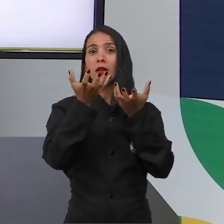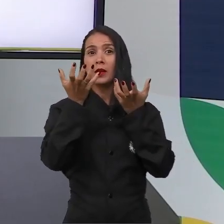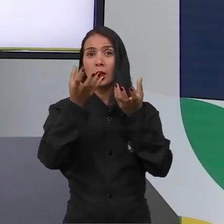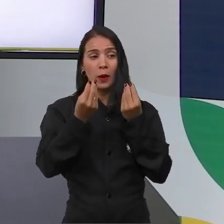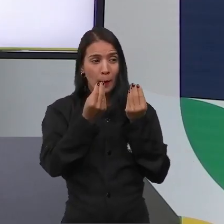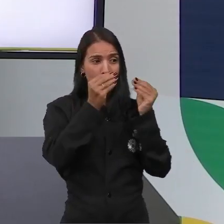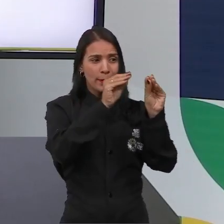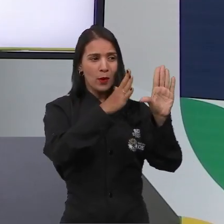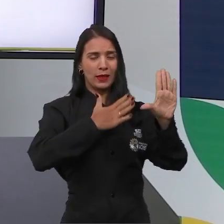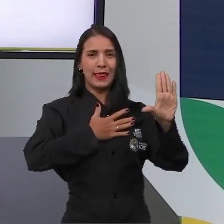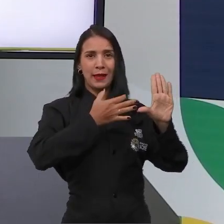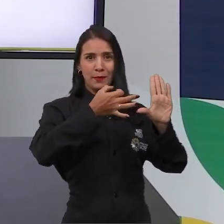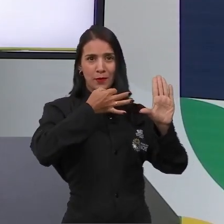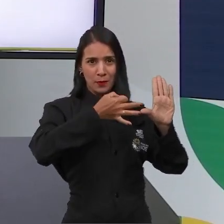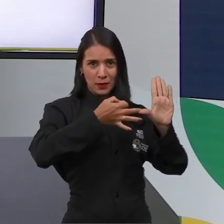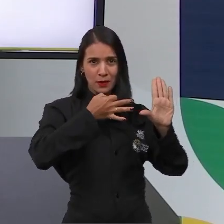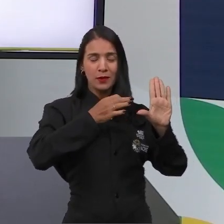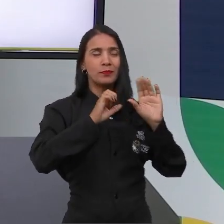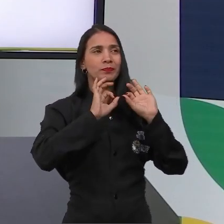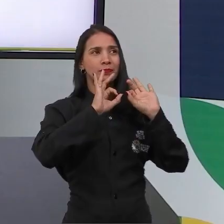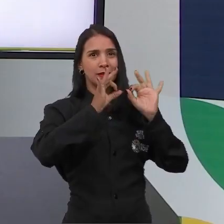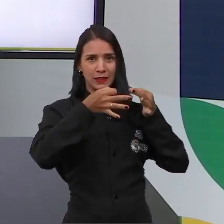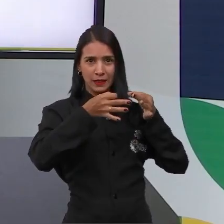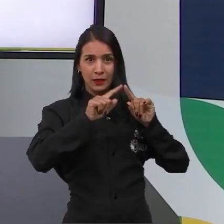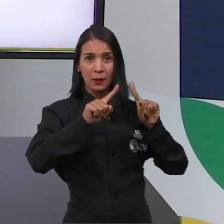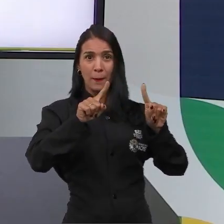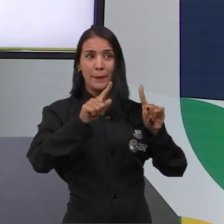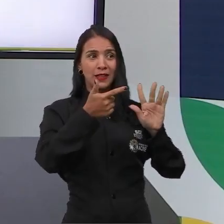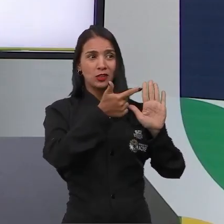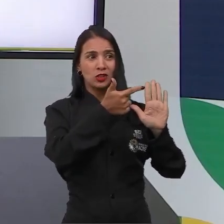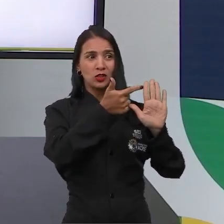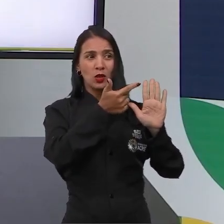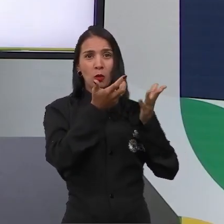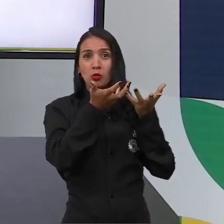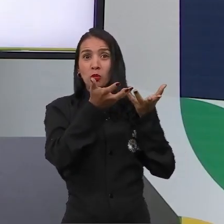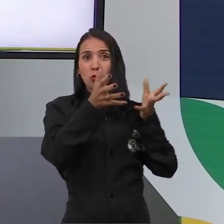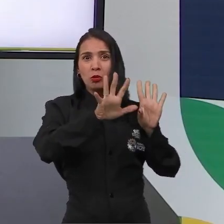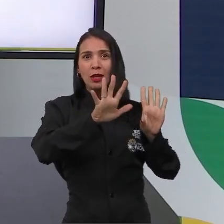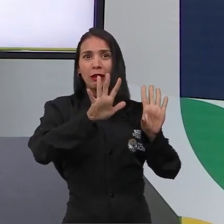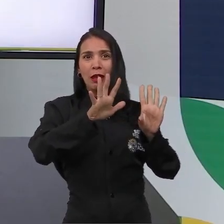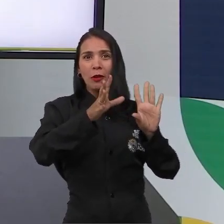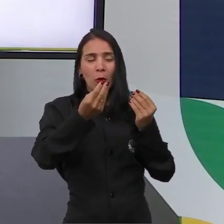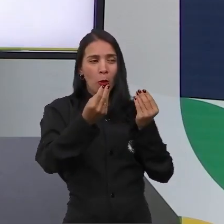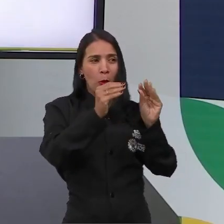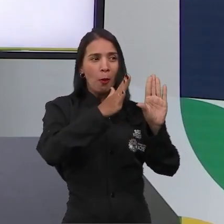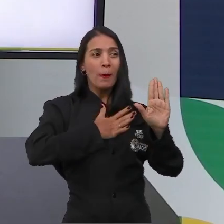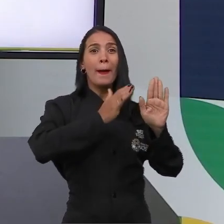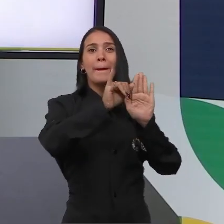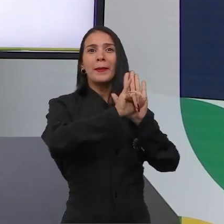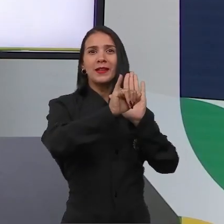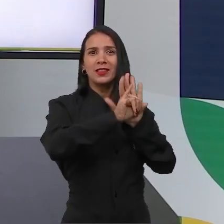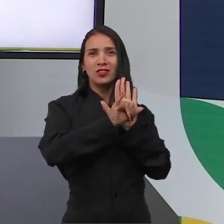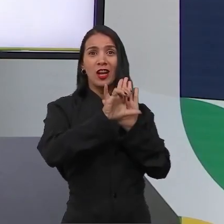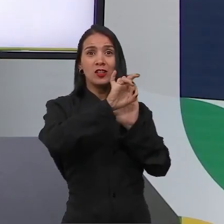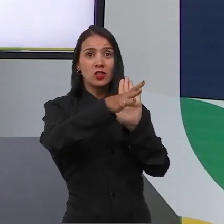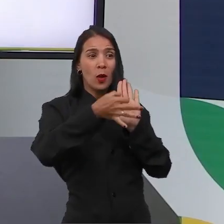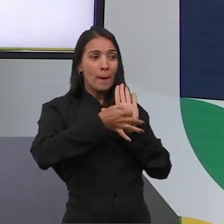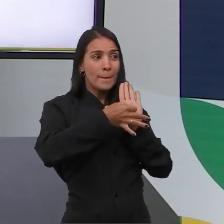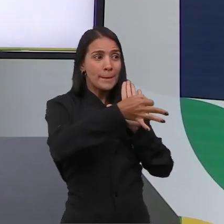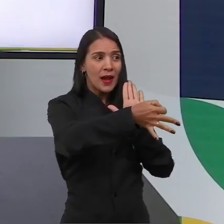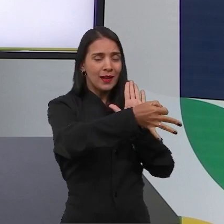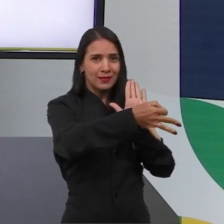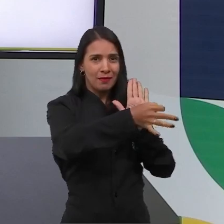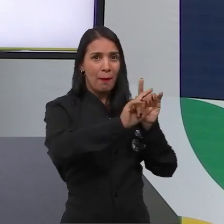minha opinião de modo que eu não denuncie que sou eu quem estou opinando. Como eu faço isso,